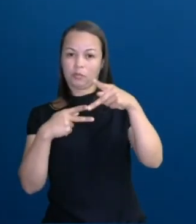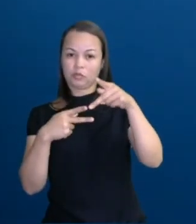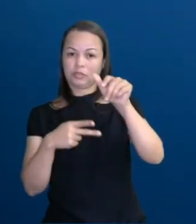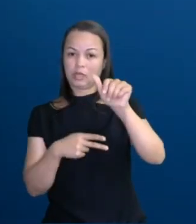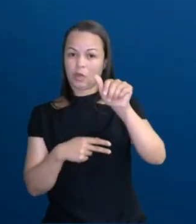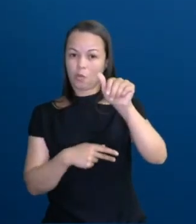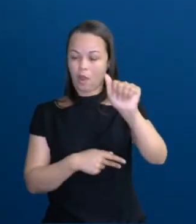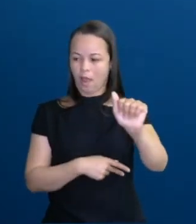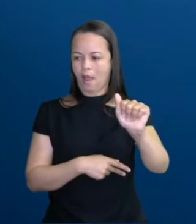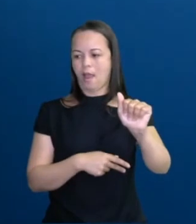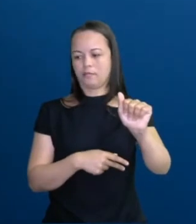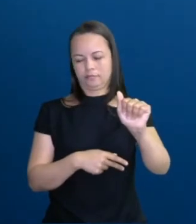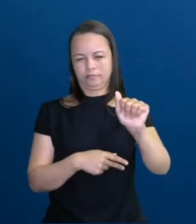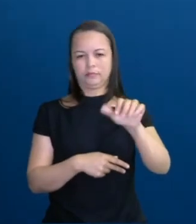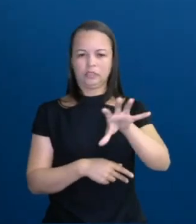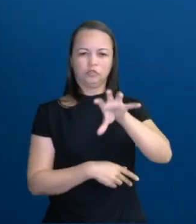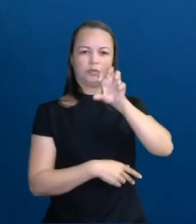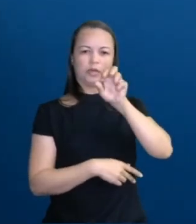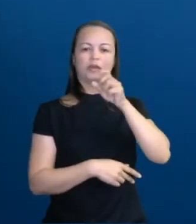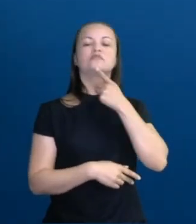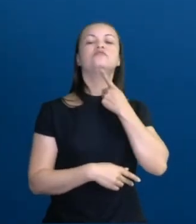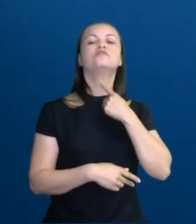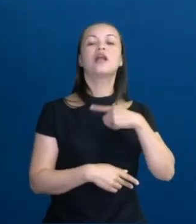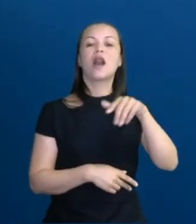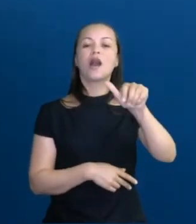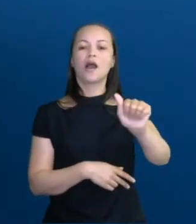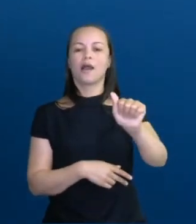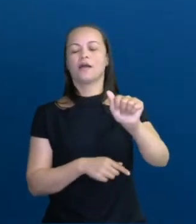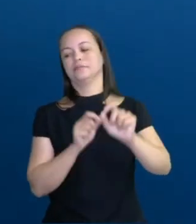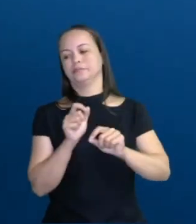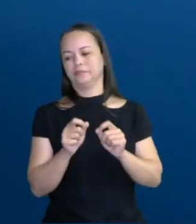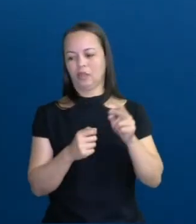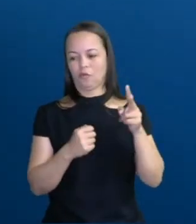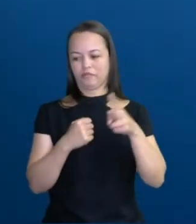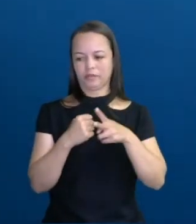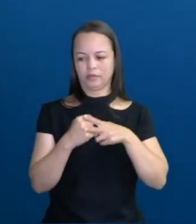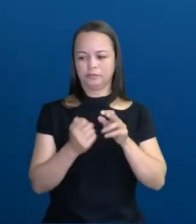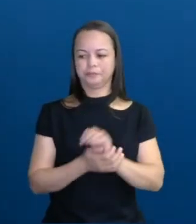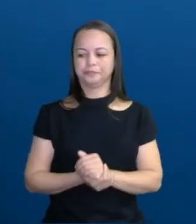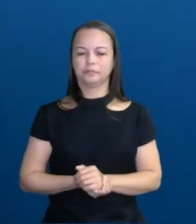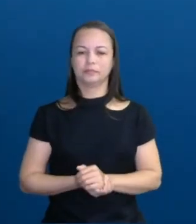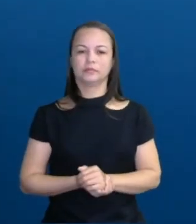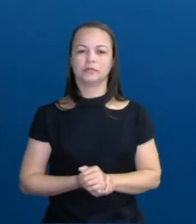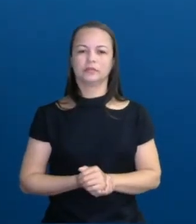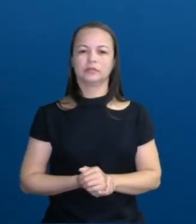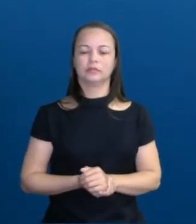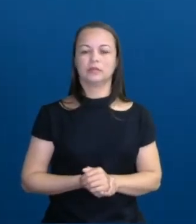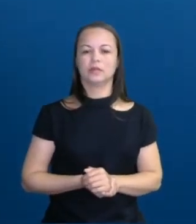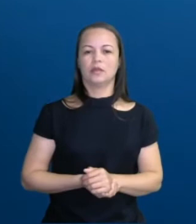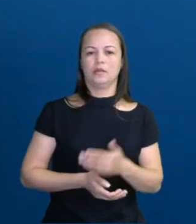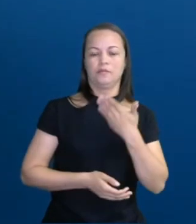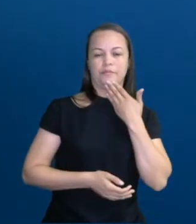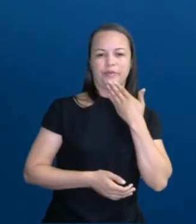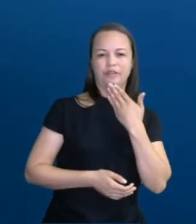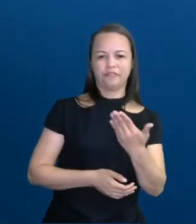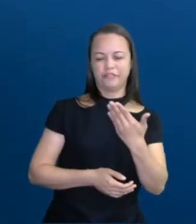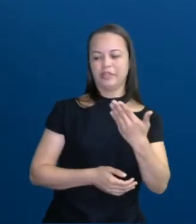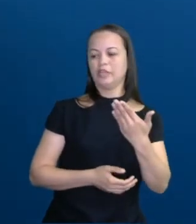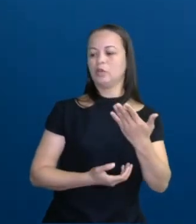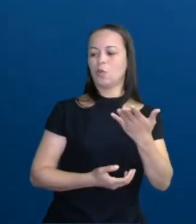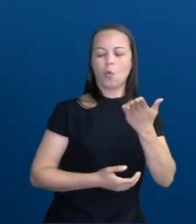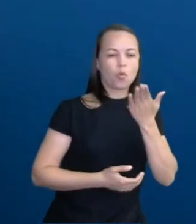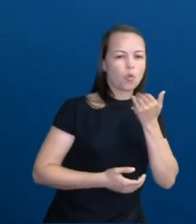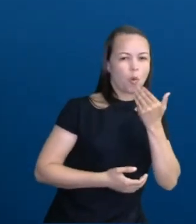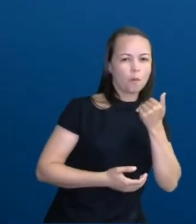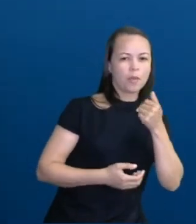a aspiramos A então está verdadeiro letra g prefiro almoçar